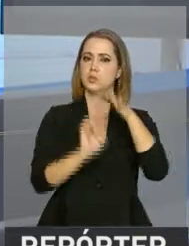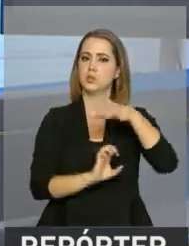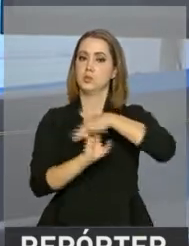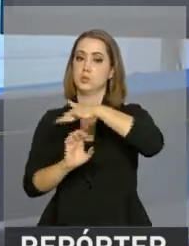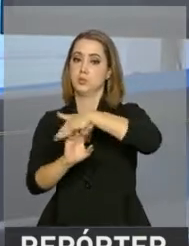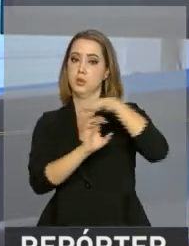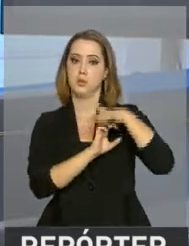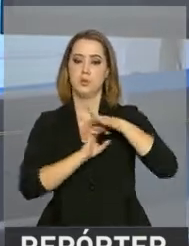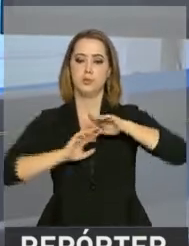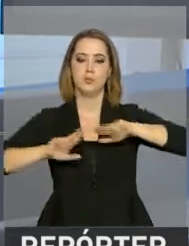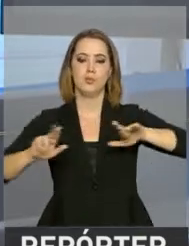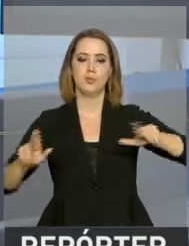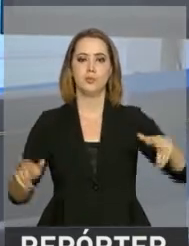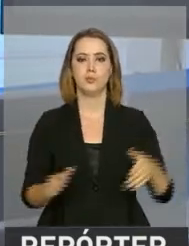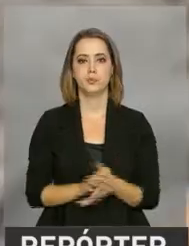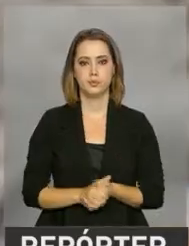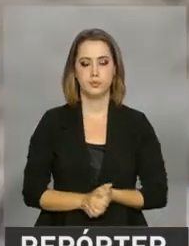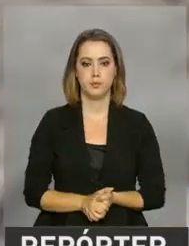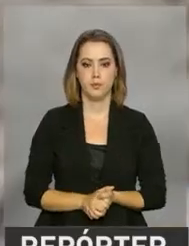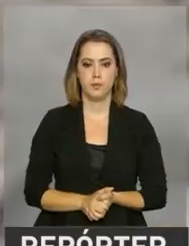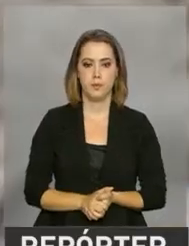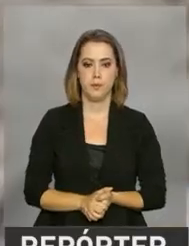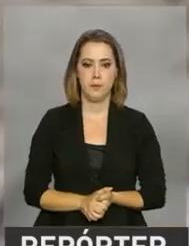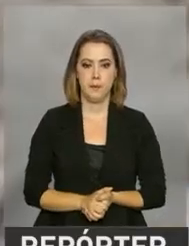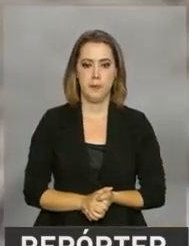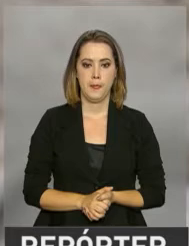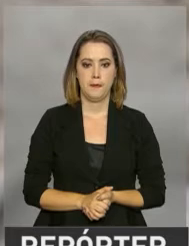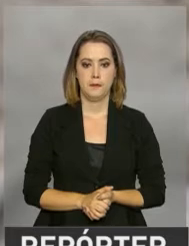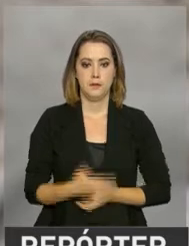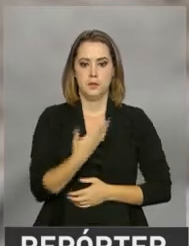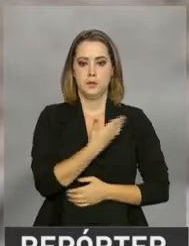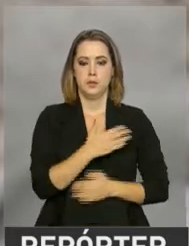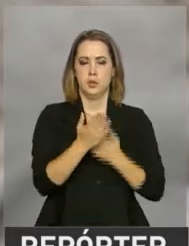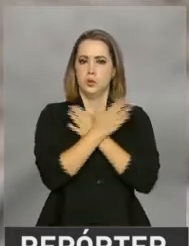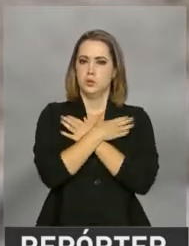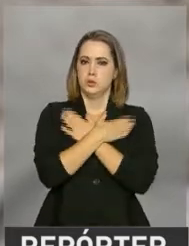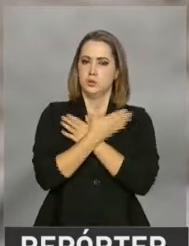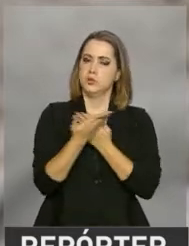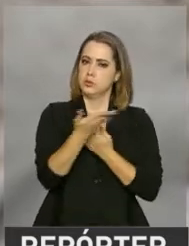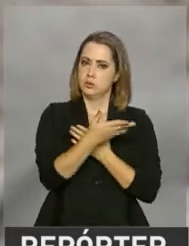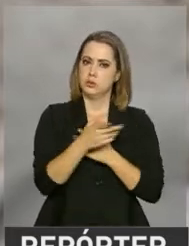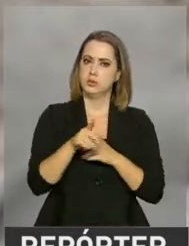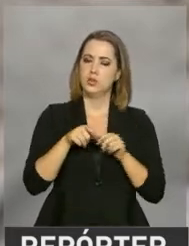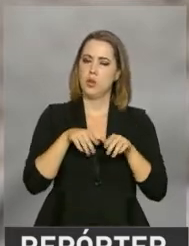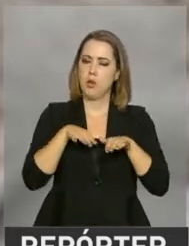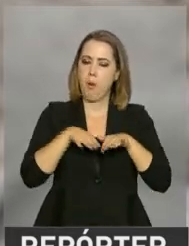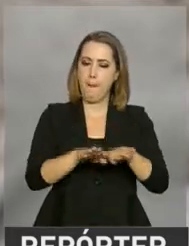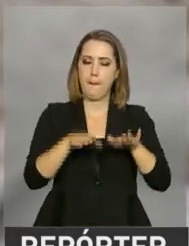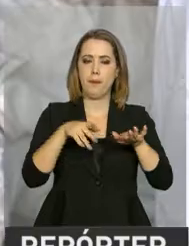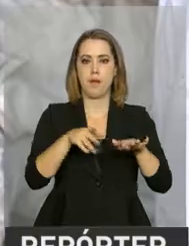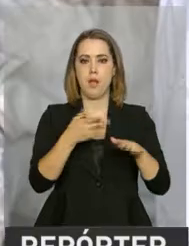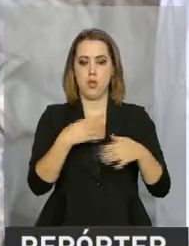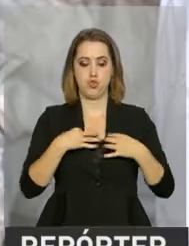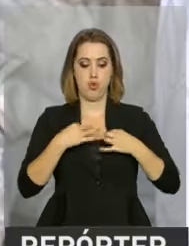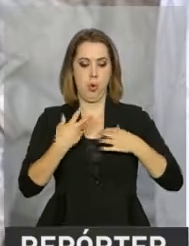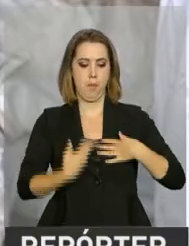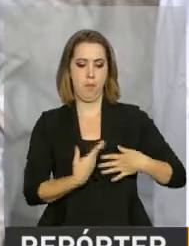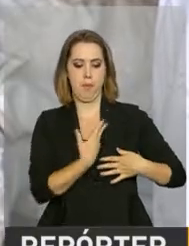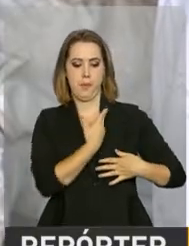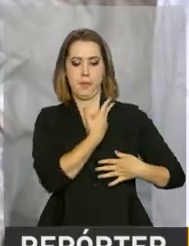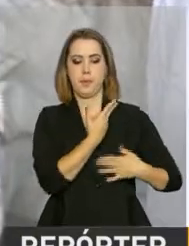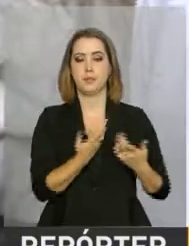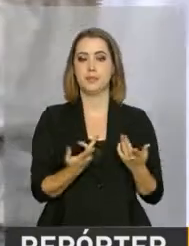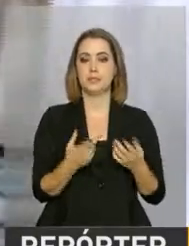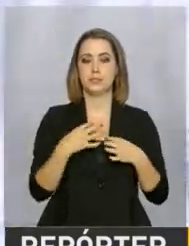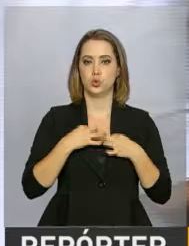pequenas e médias empresas o desemprego levou a costureira francisca para a reciclagem mas foi